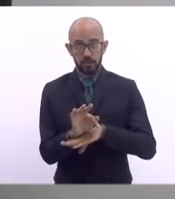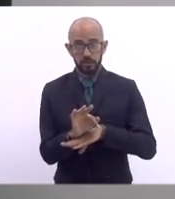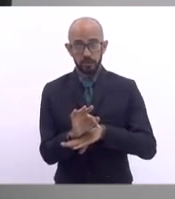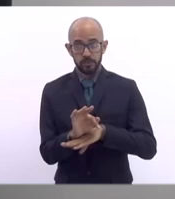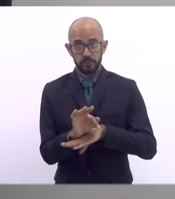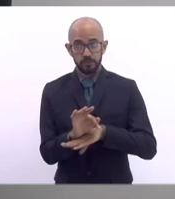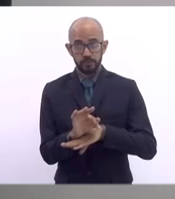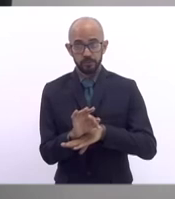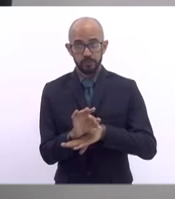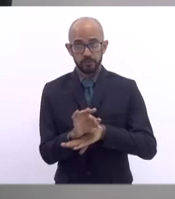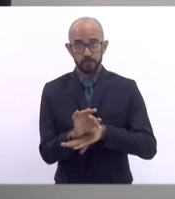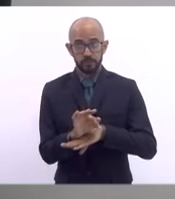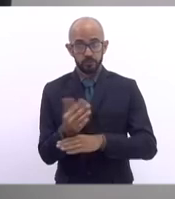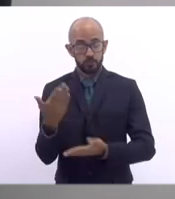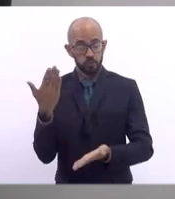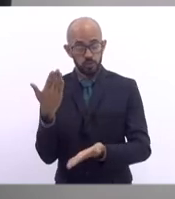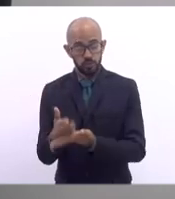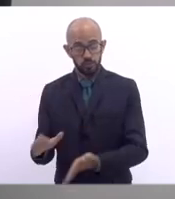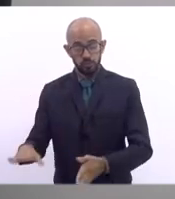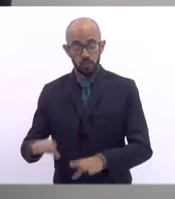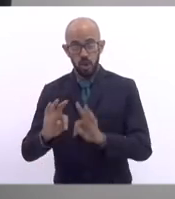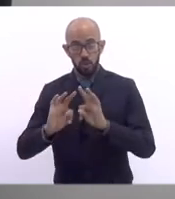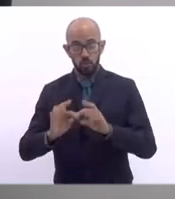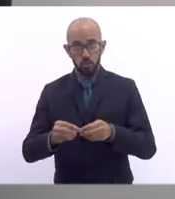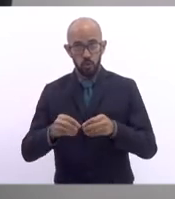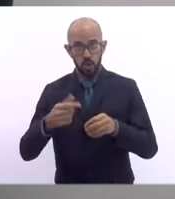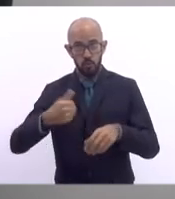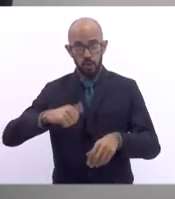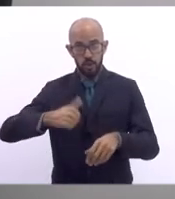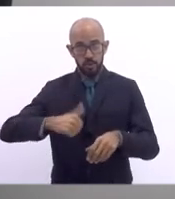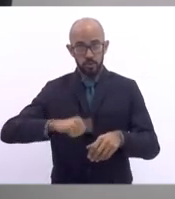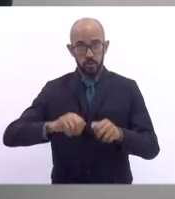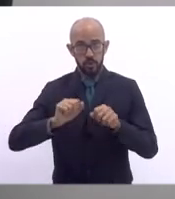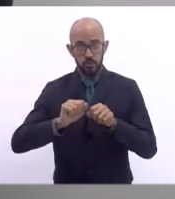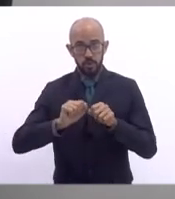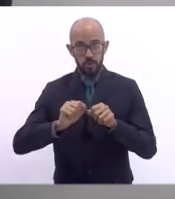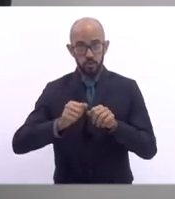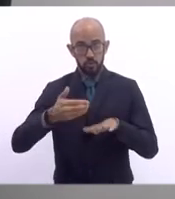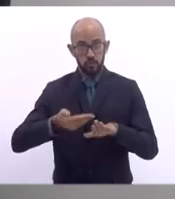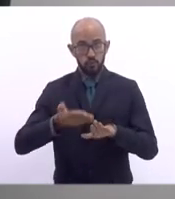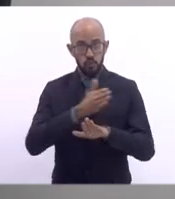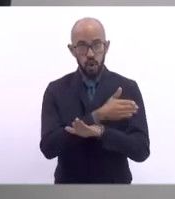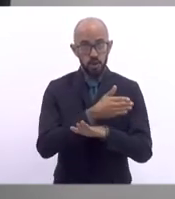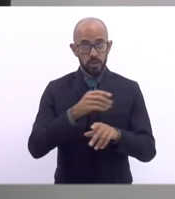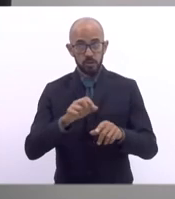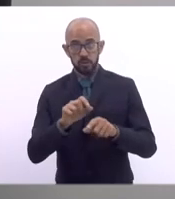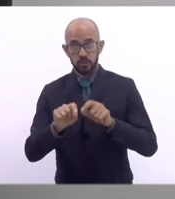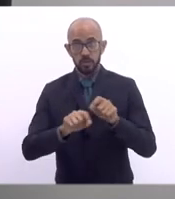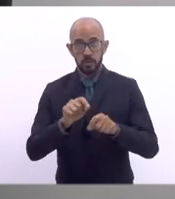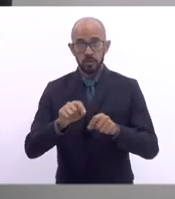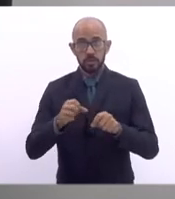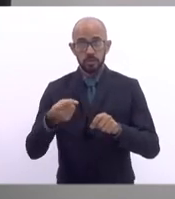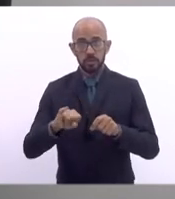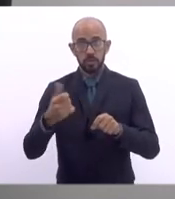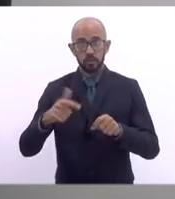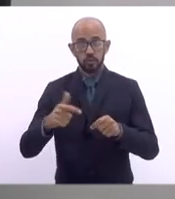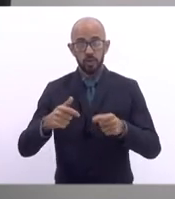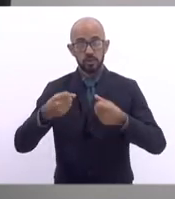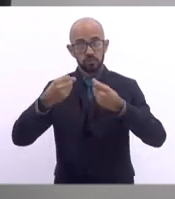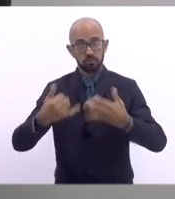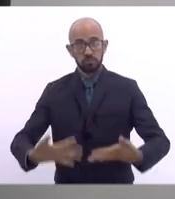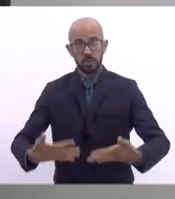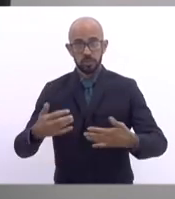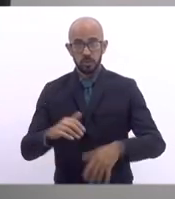com as Purga as análises quem tá fazendo de fora se não tiver esse detalhamento né